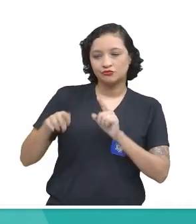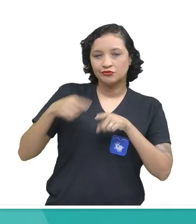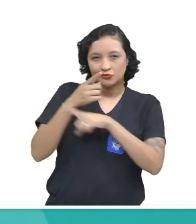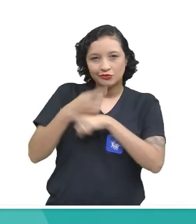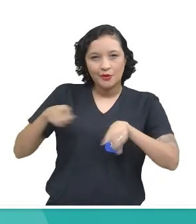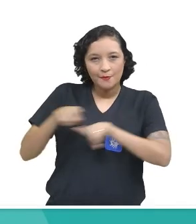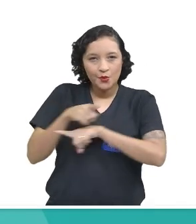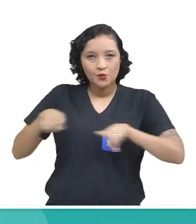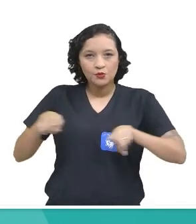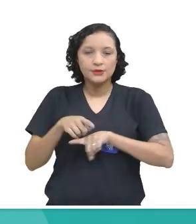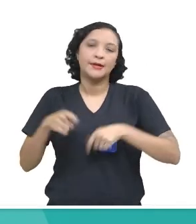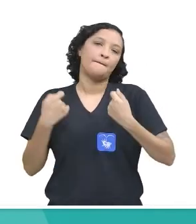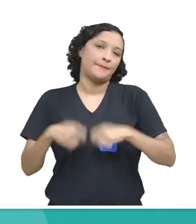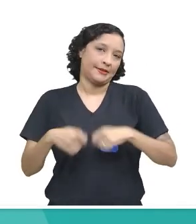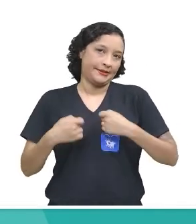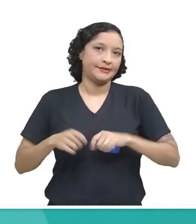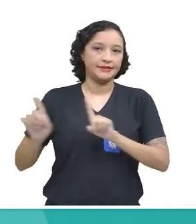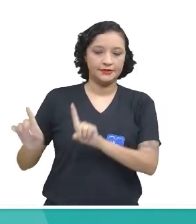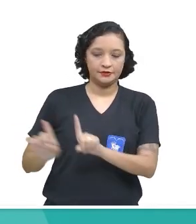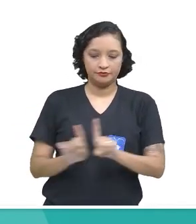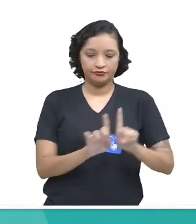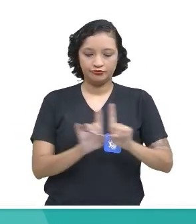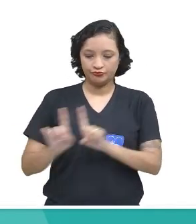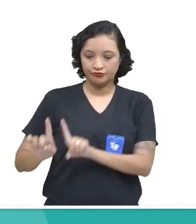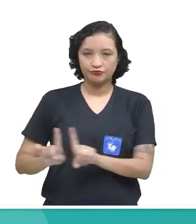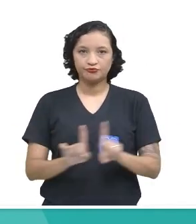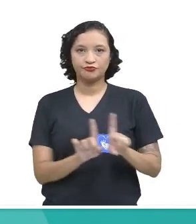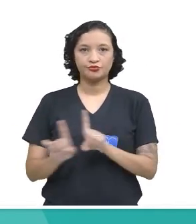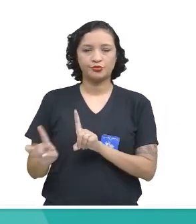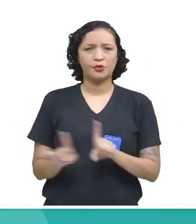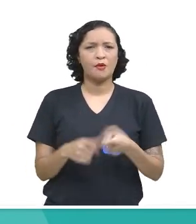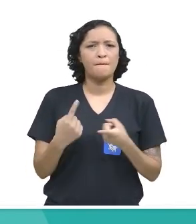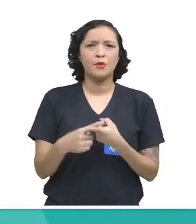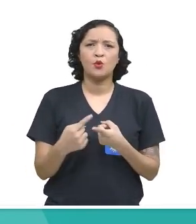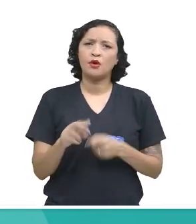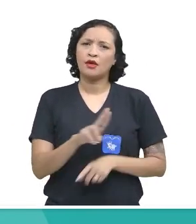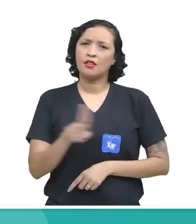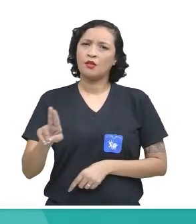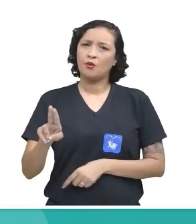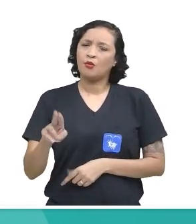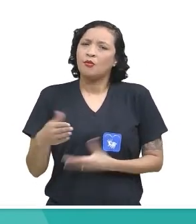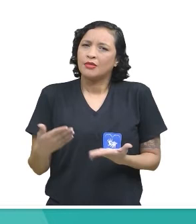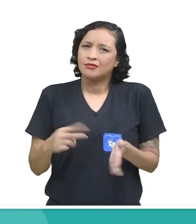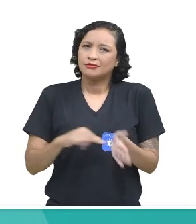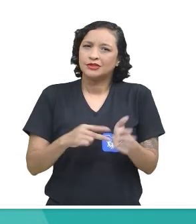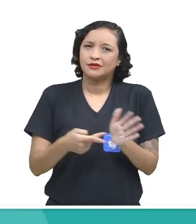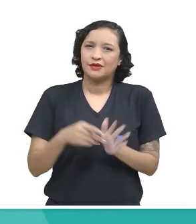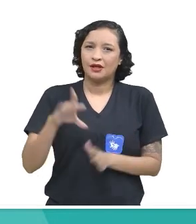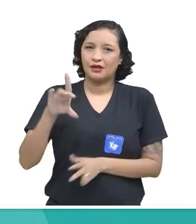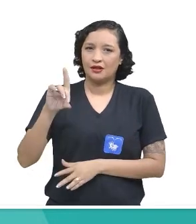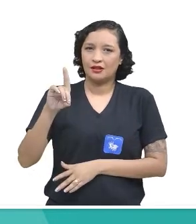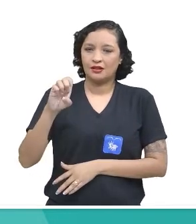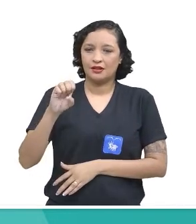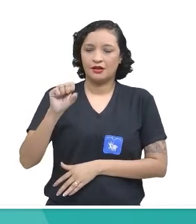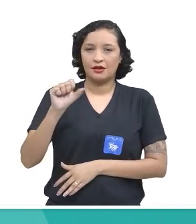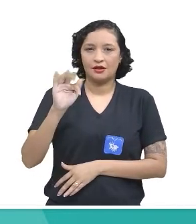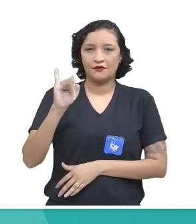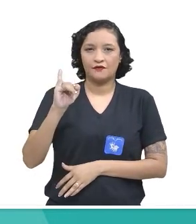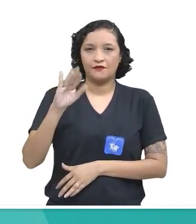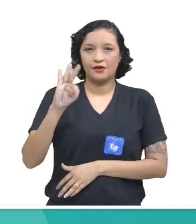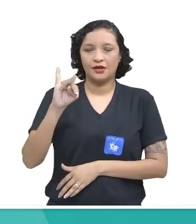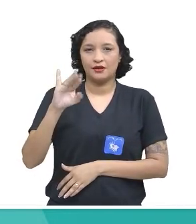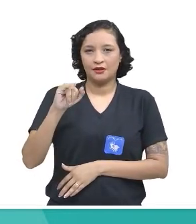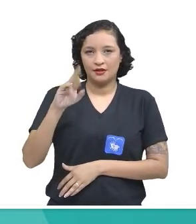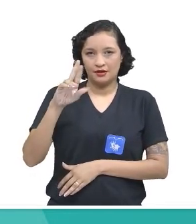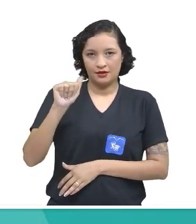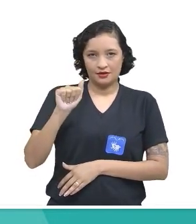músicas. E por que recebe esse nome? Agora vamos lá, o porquê? Porque olha só, quando a banda para a